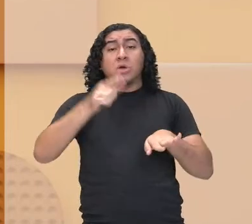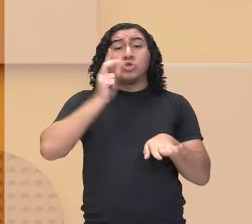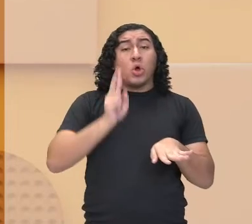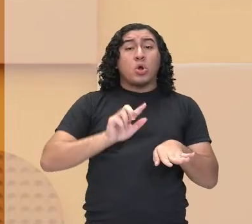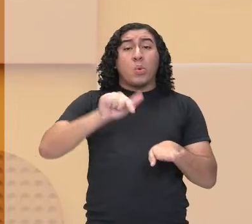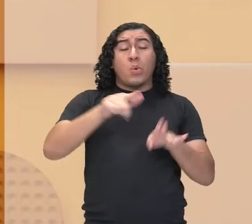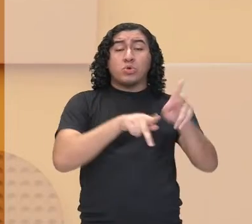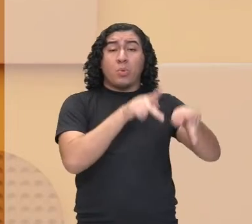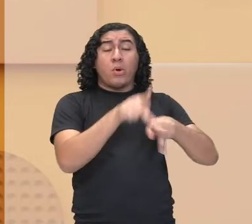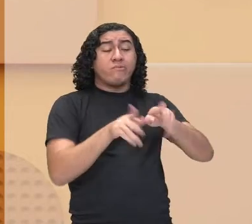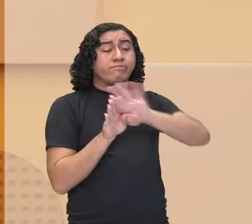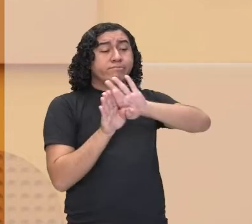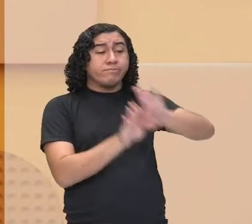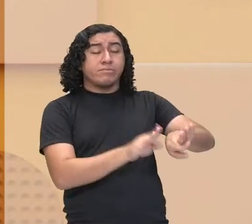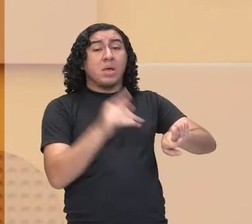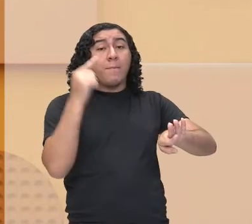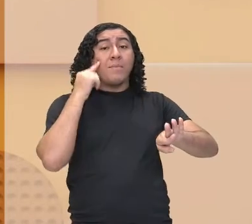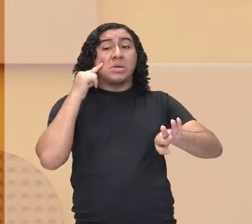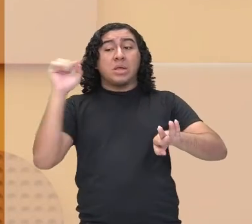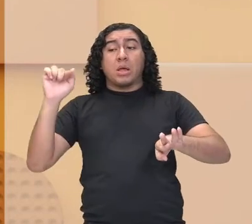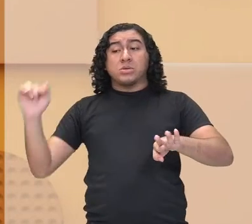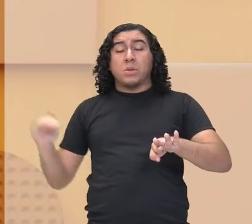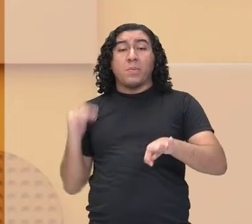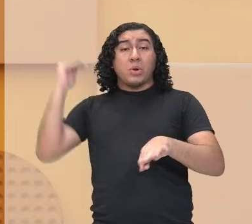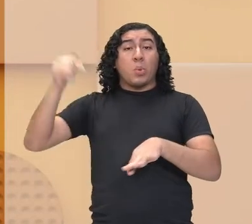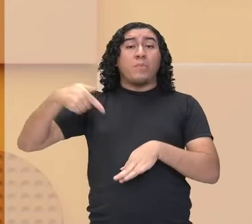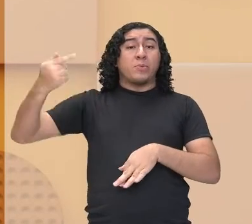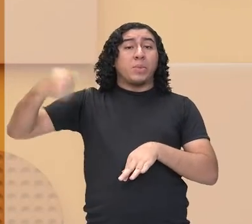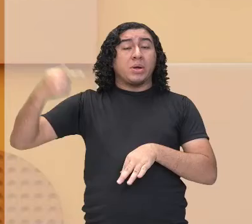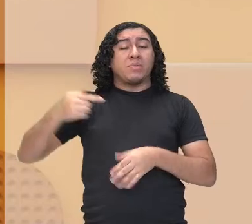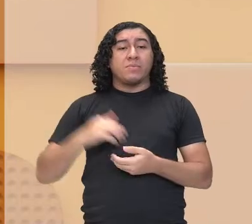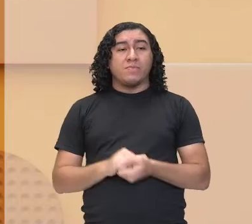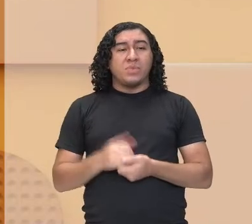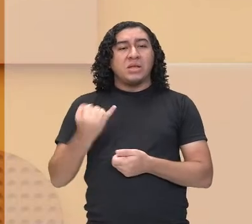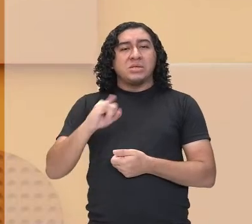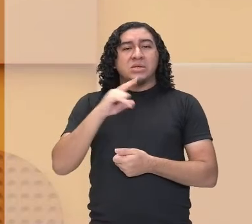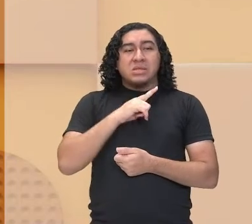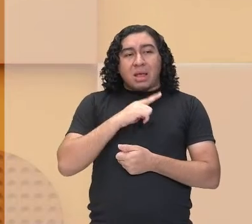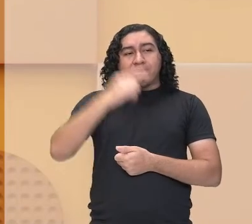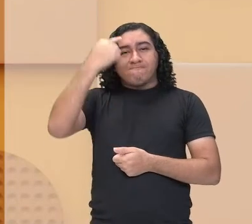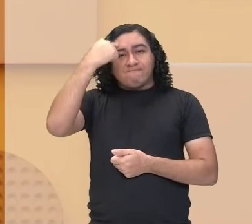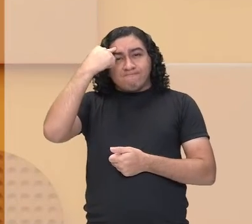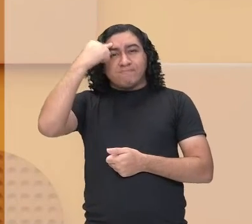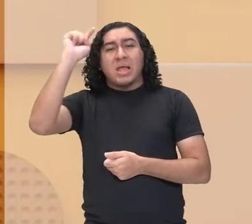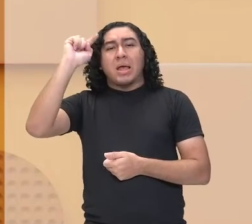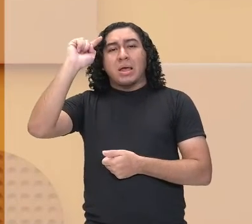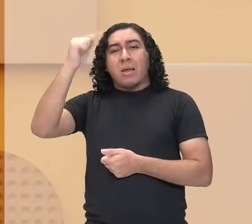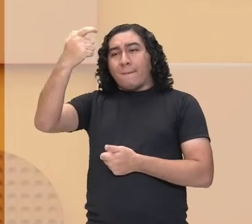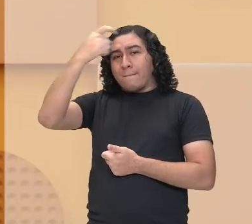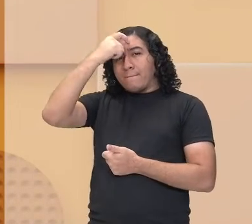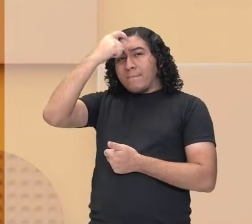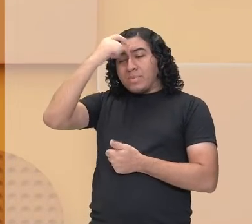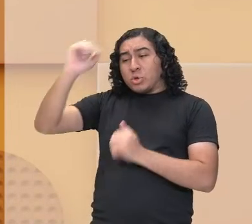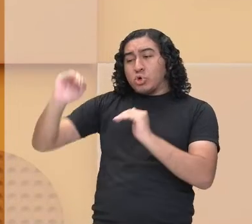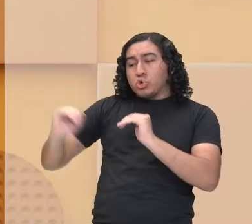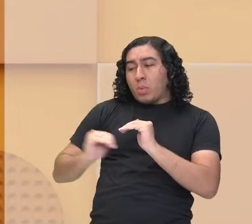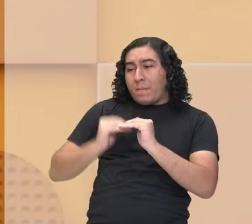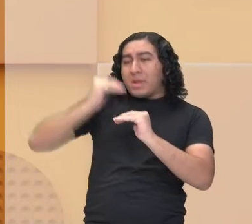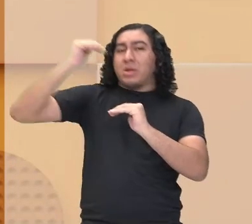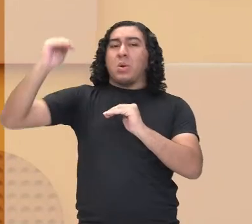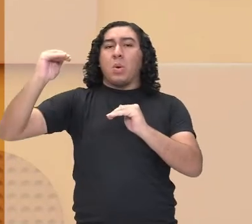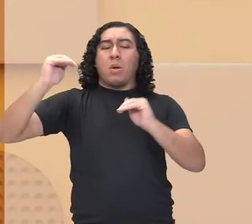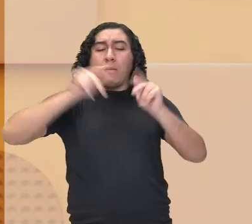outros povos e se coloca como superior. Então, se ele está imbuído dessa ideia de que ele é superior àquele